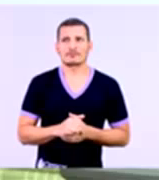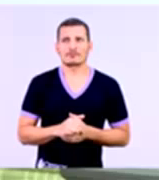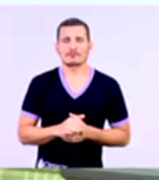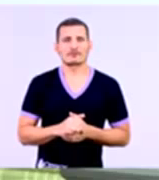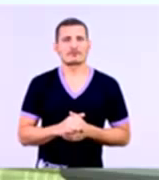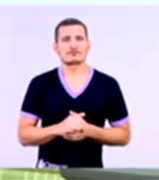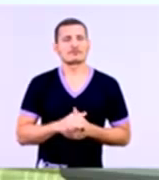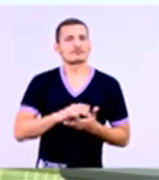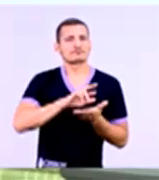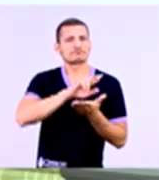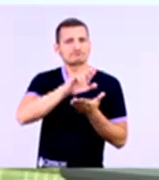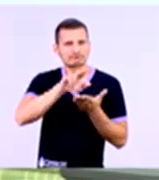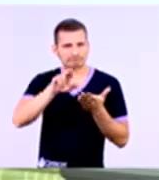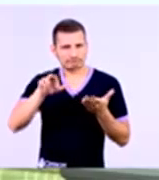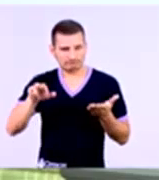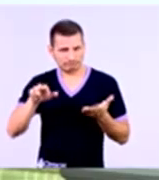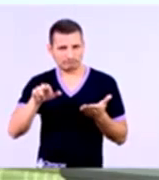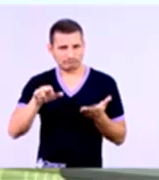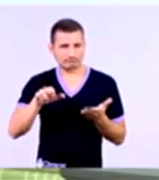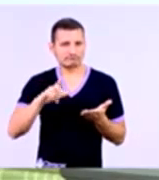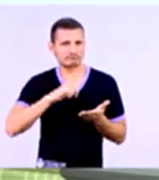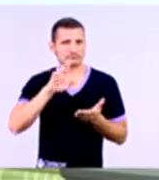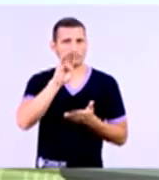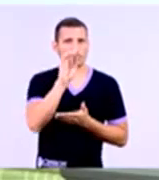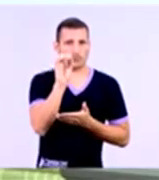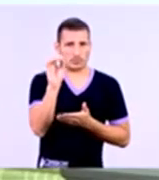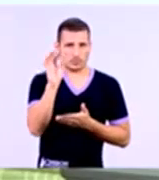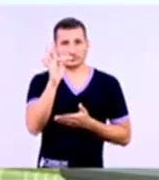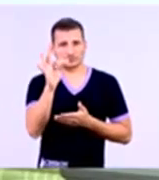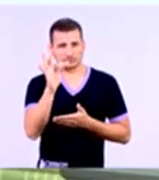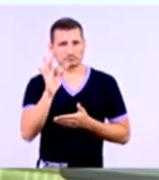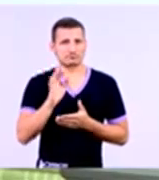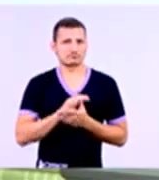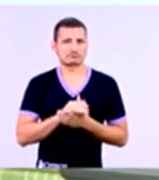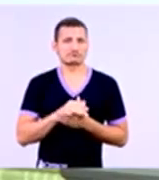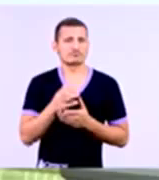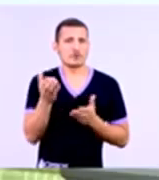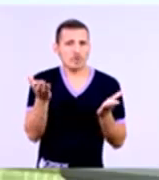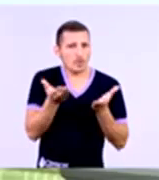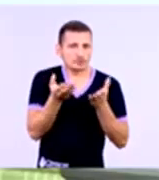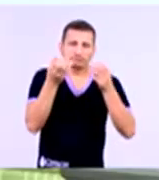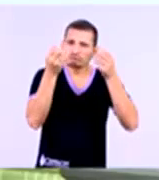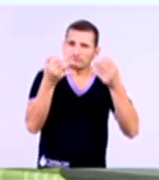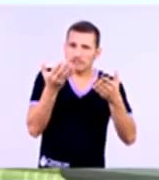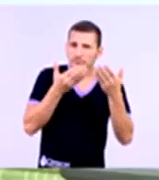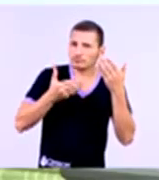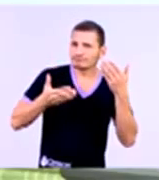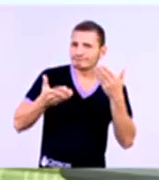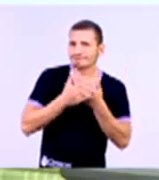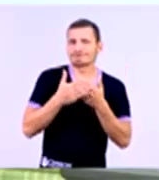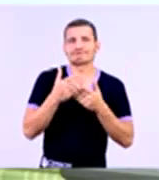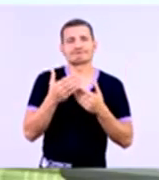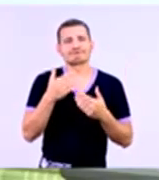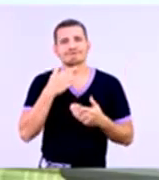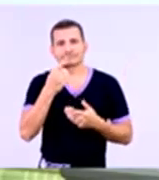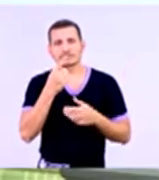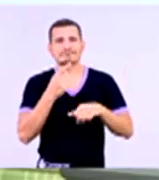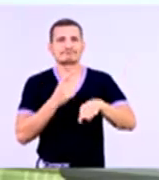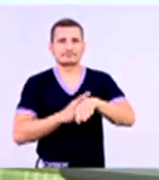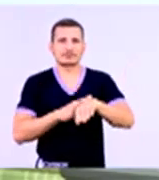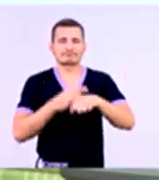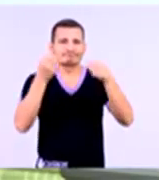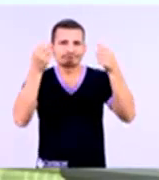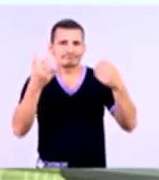diversas funcionalidades que existem no Bootstrap, que nós não vamos tratar de todas, obviamente, porque o tempo não permite,